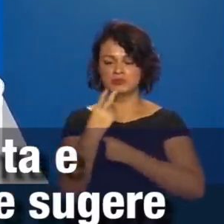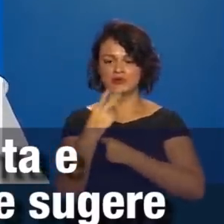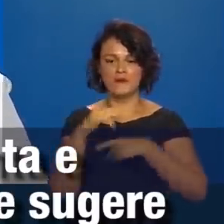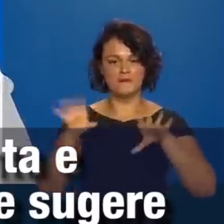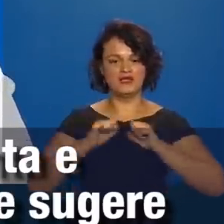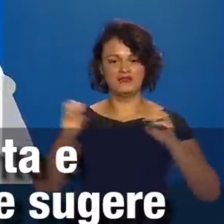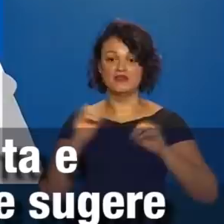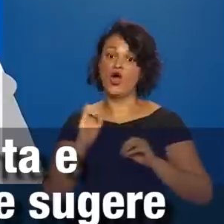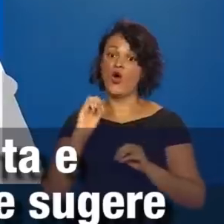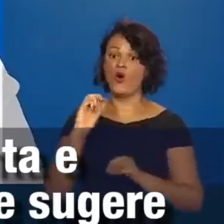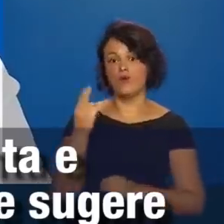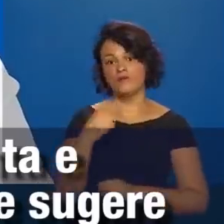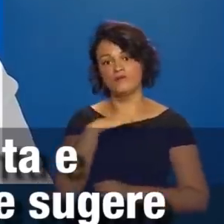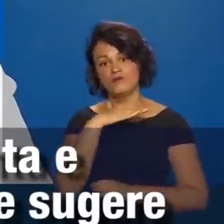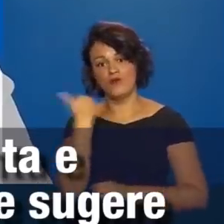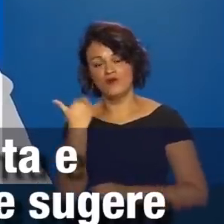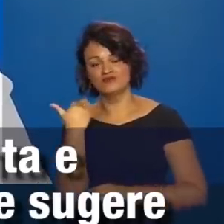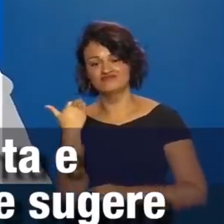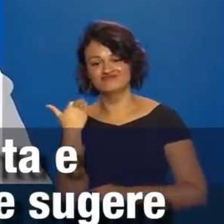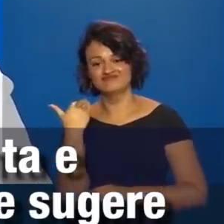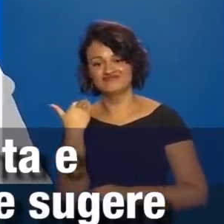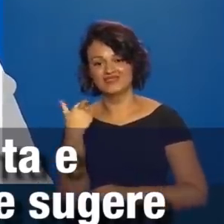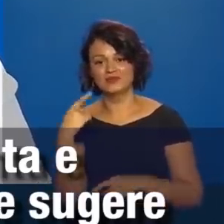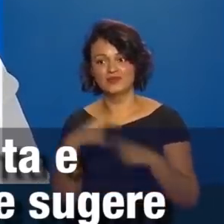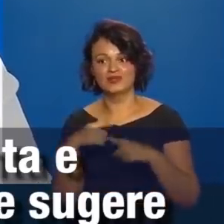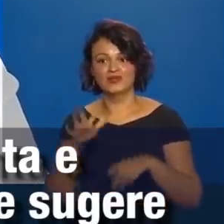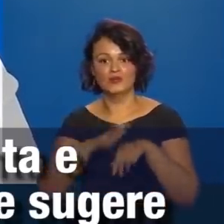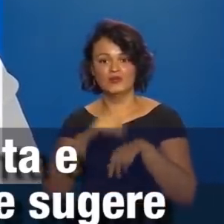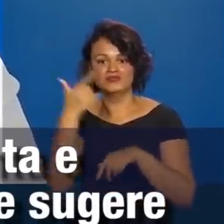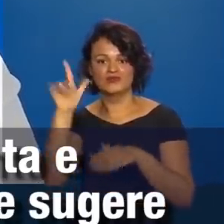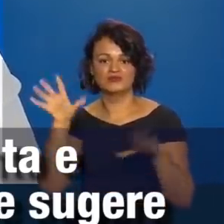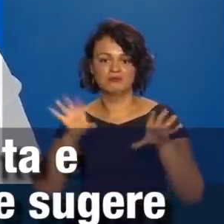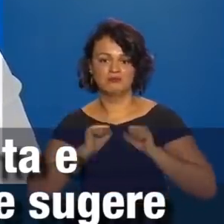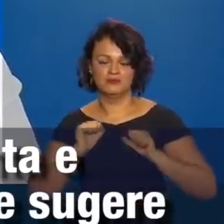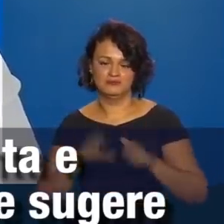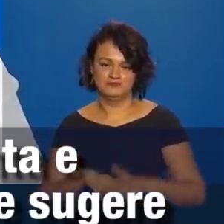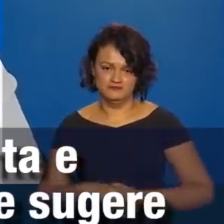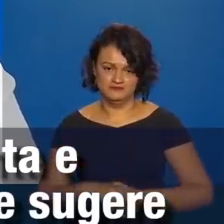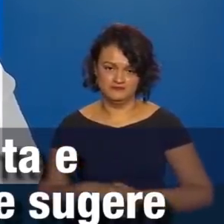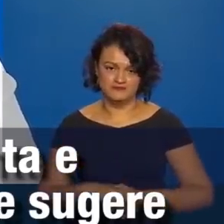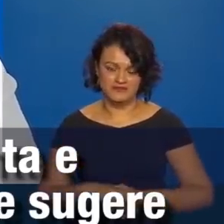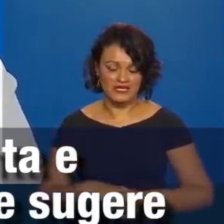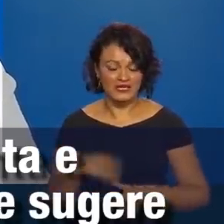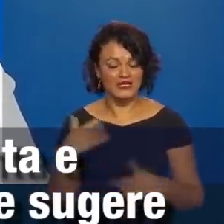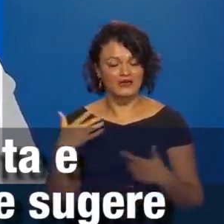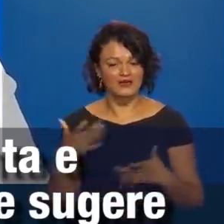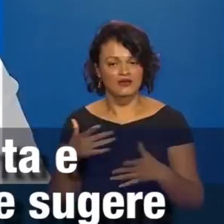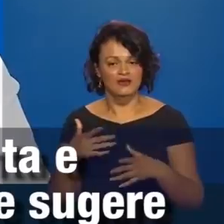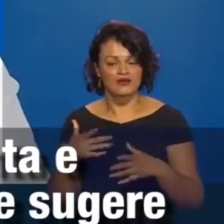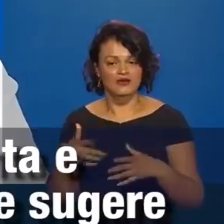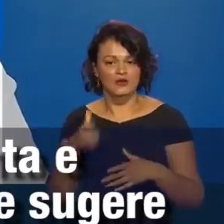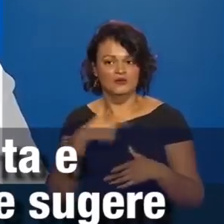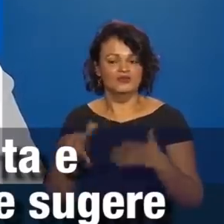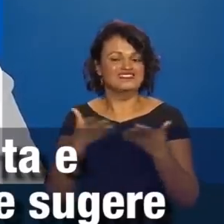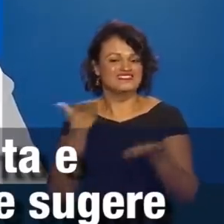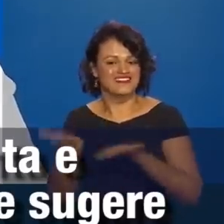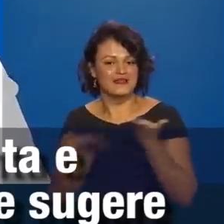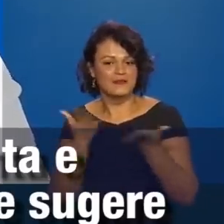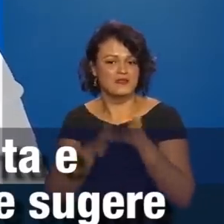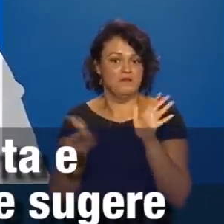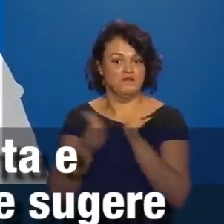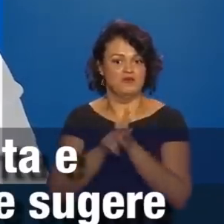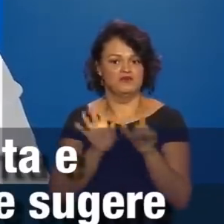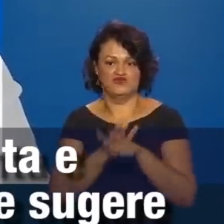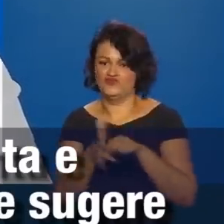ou morreriam em decorrência de uma doença. Fazendo alguma medida, e como nós não temos um tratamento específico,